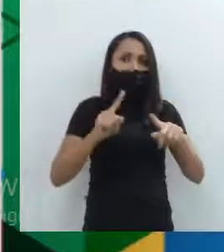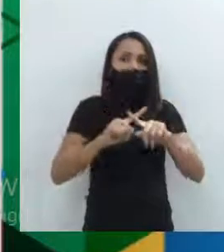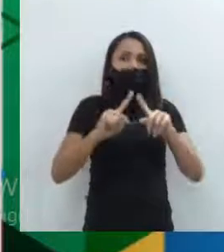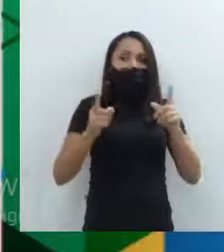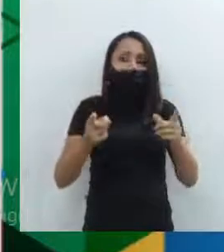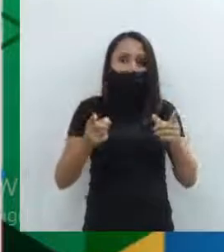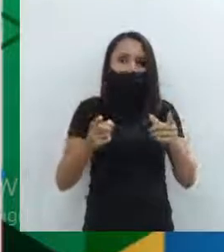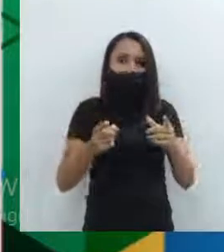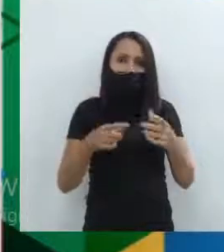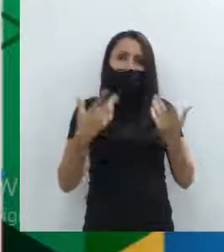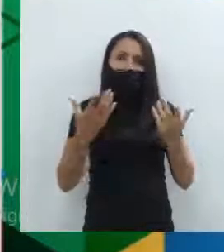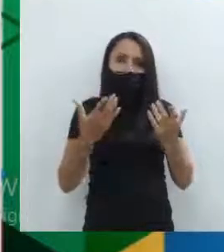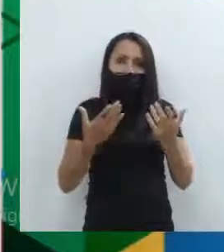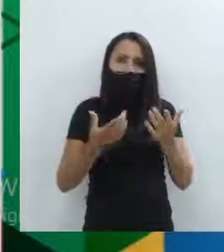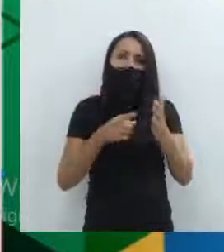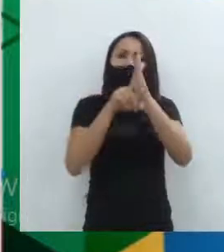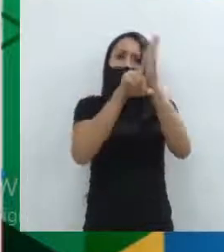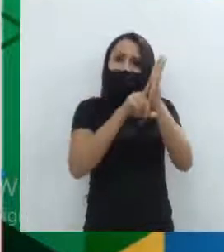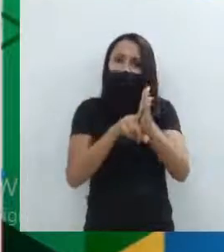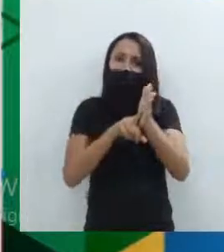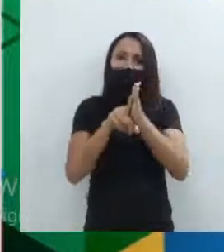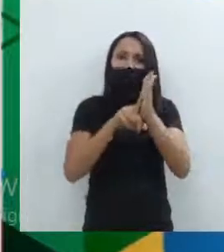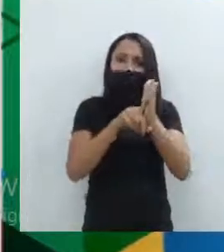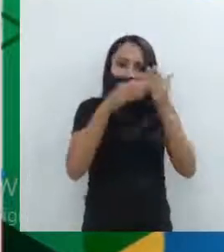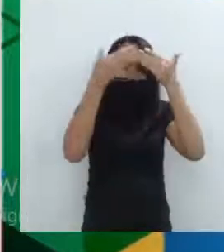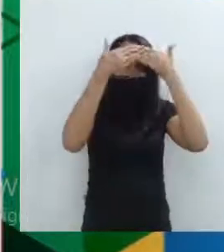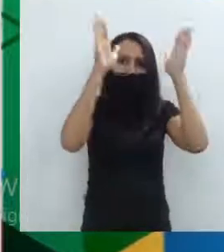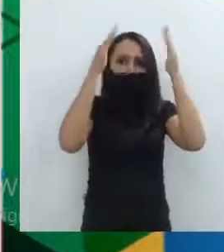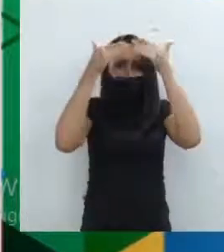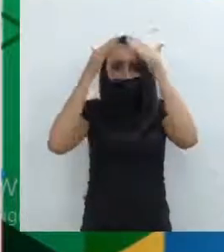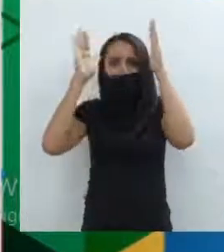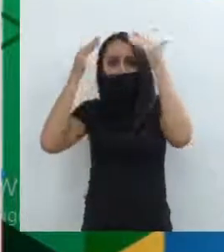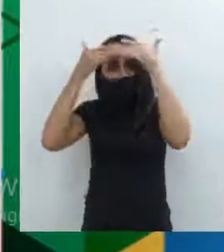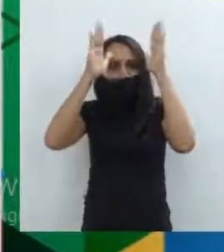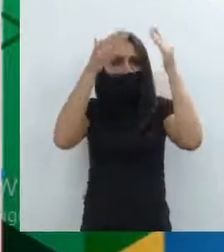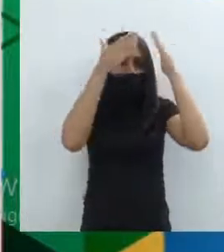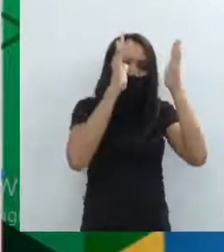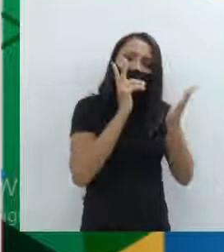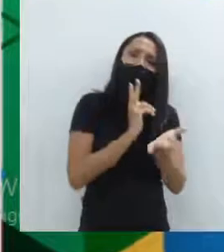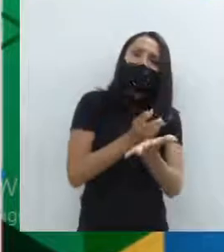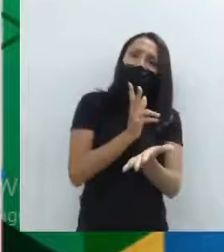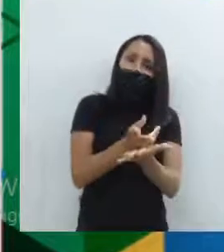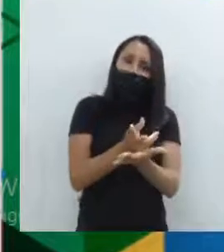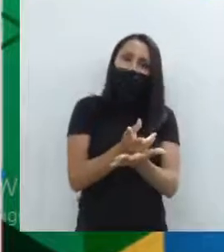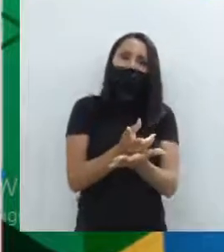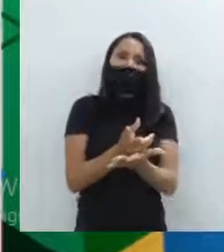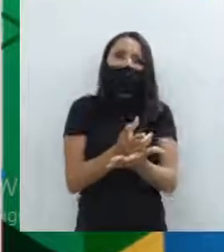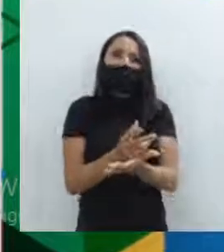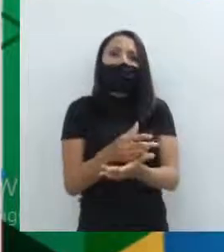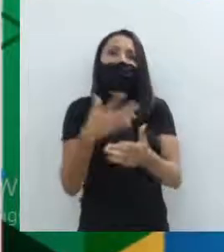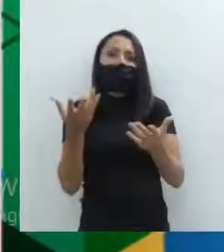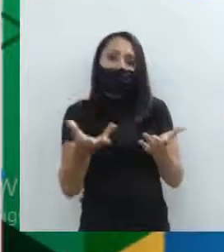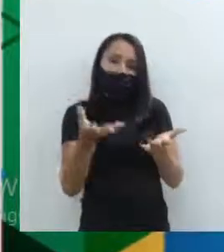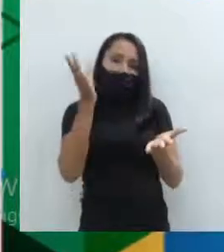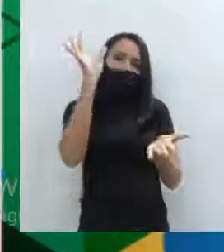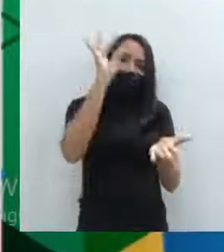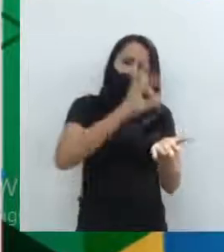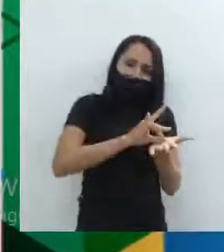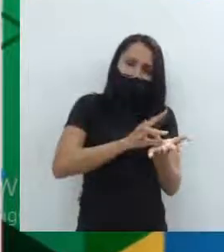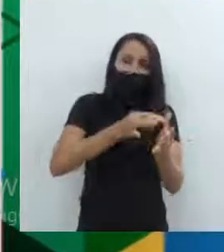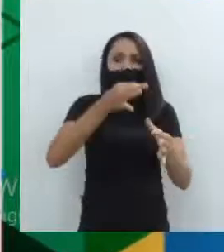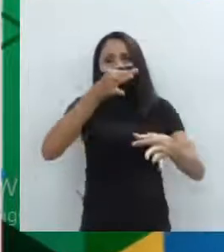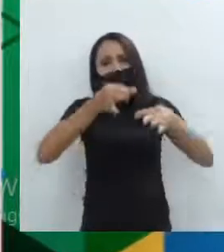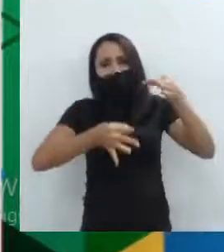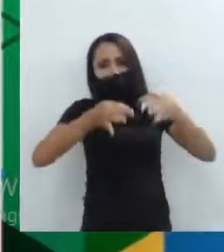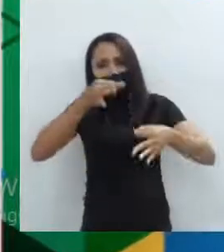deve buscar um algo a mais. E essa busca por esse algo a mais, principalmente em relação à verdade, à